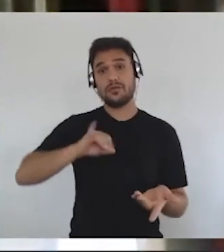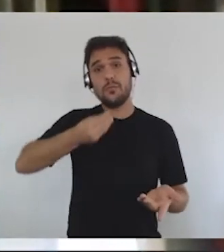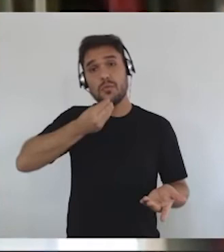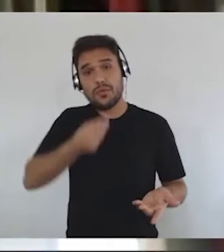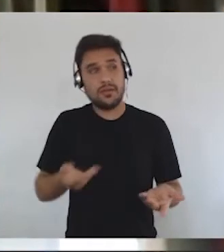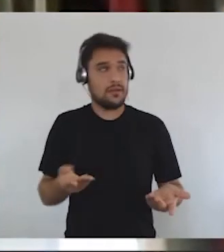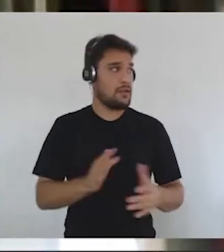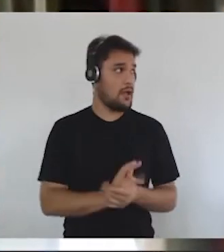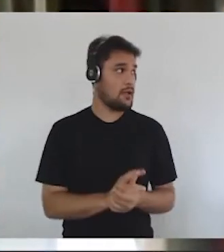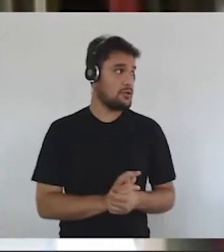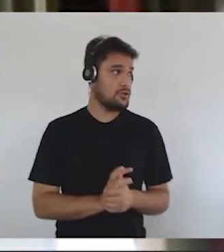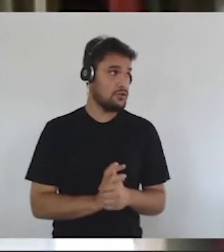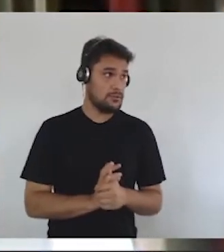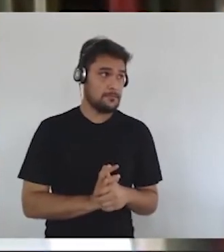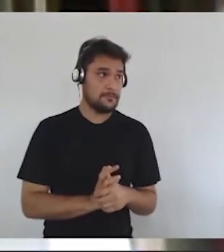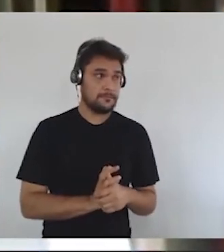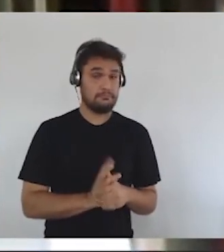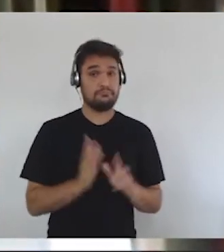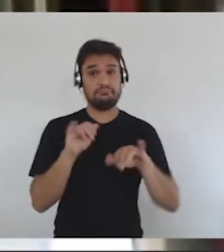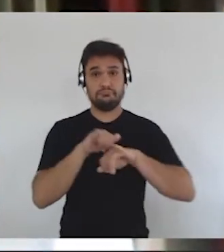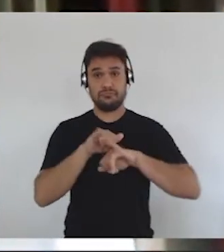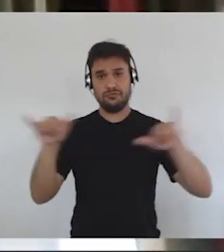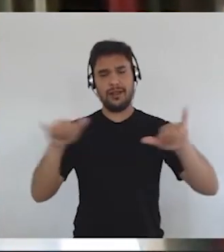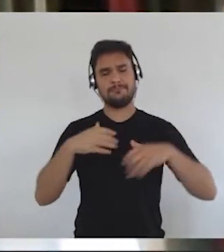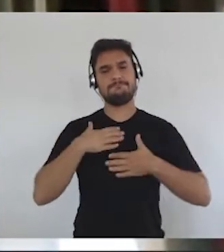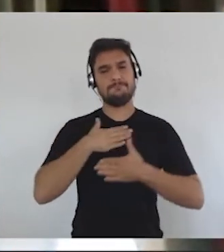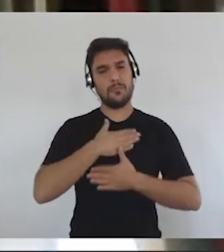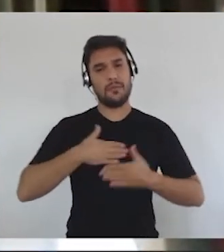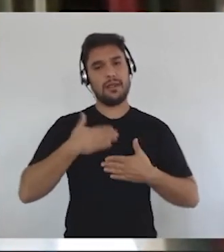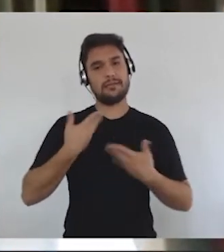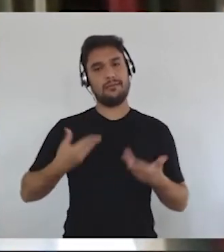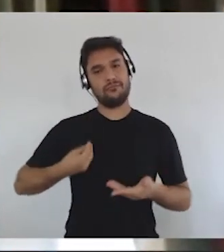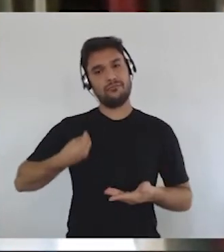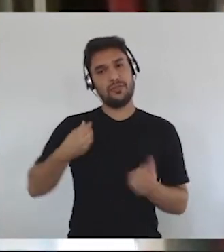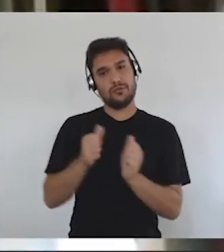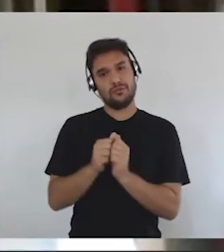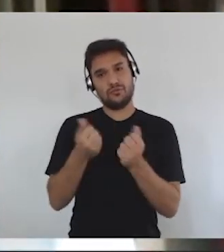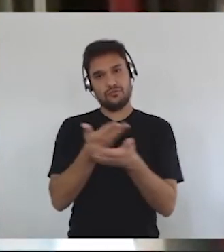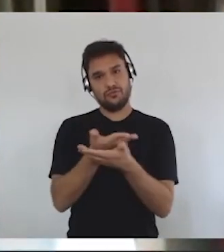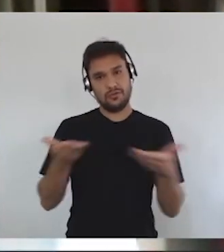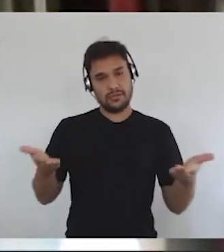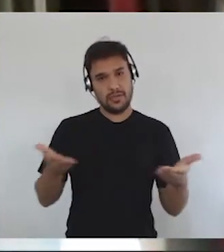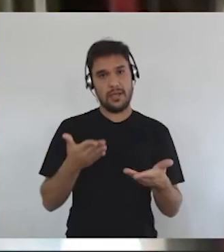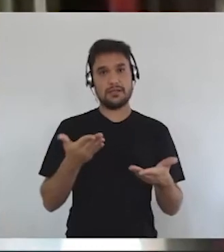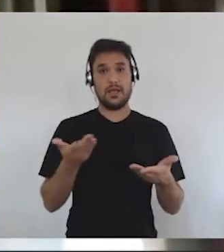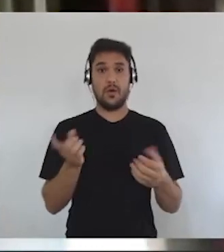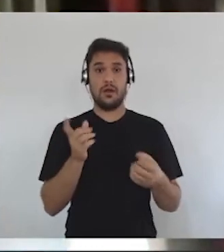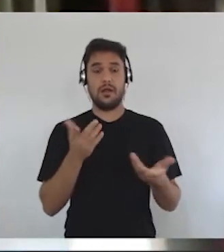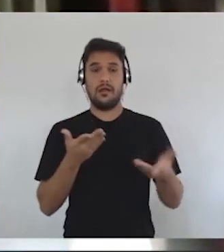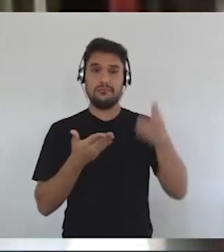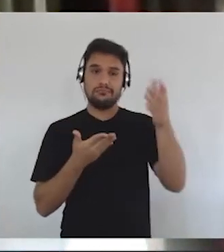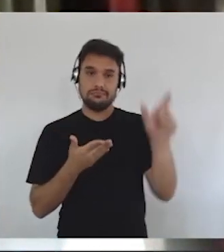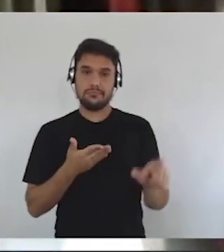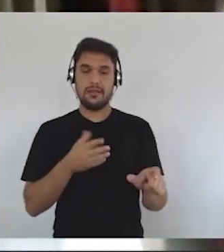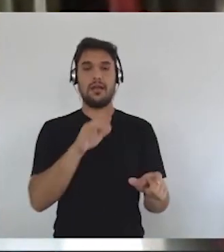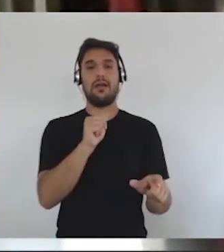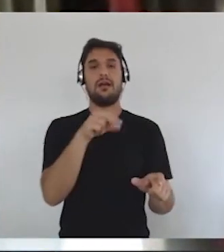oportunidade e dizer que foi um prazer e uma honra ter estado com todos e todas aqui, devolvendo a palavra à